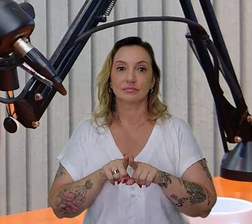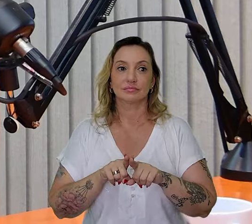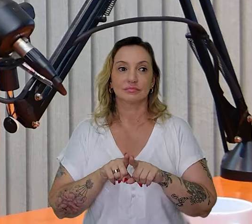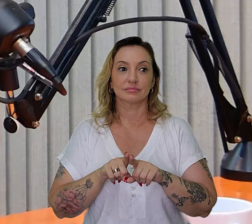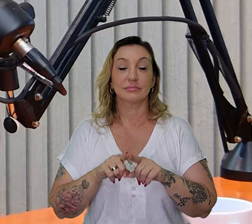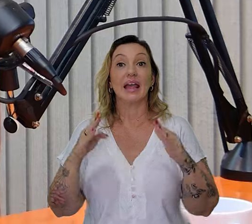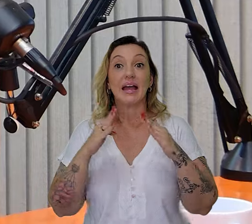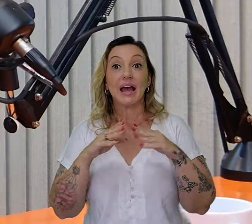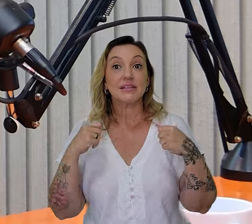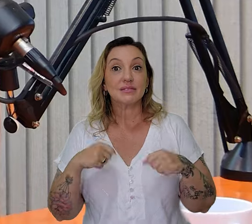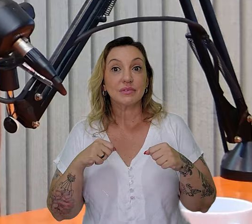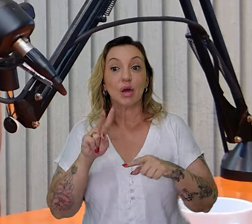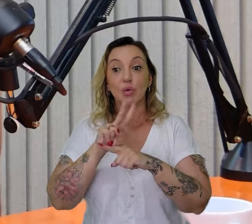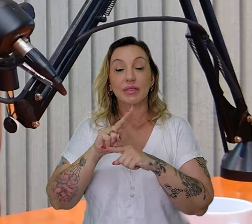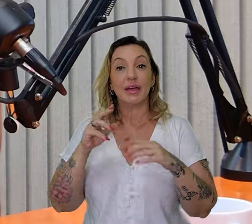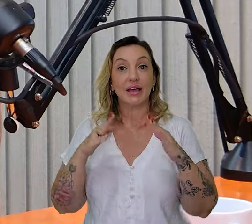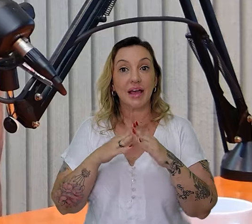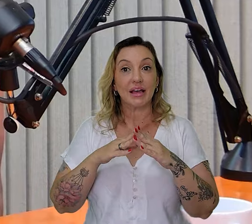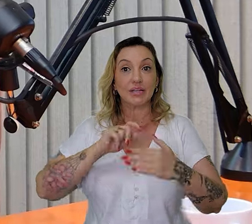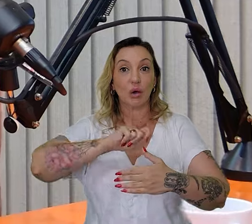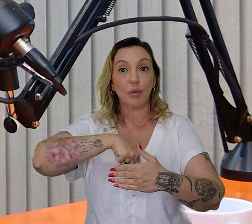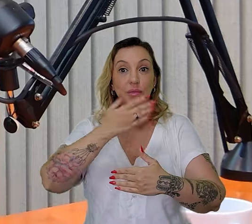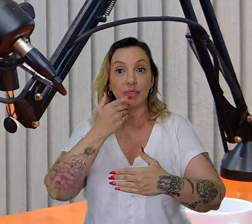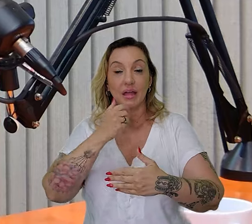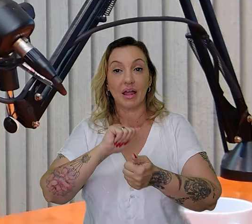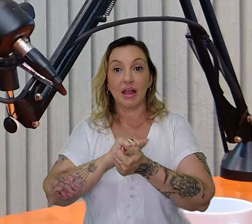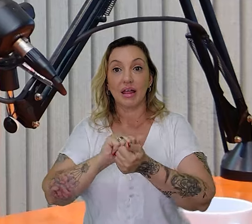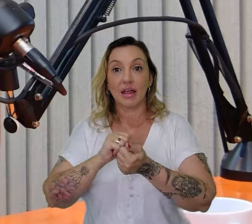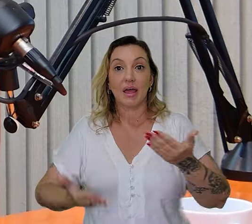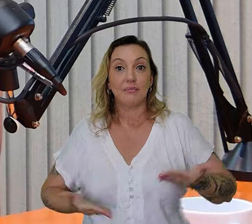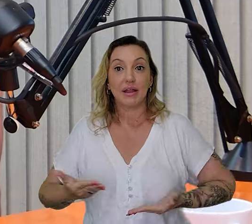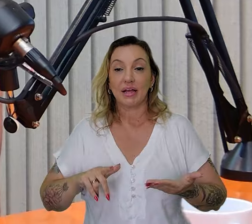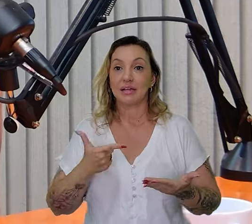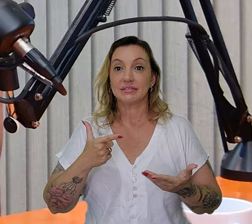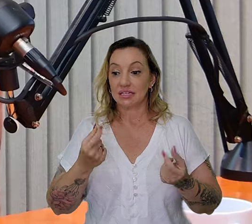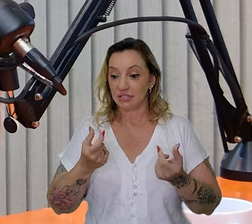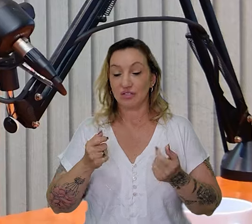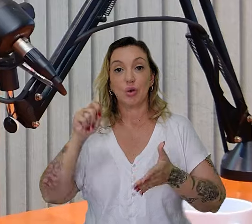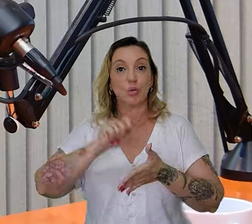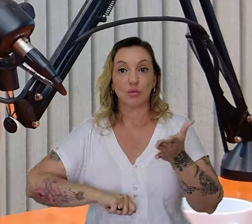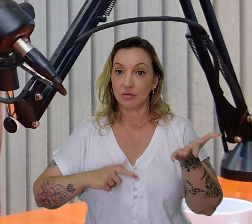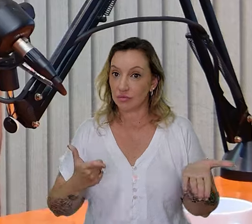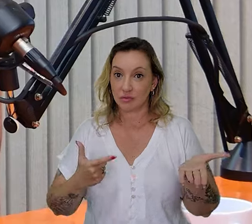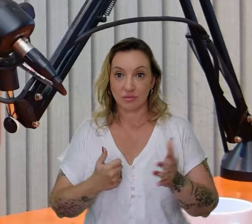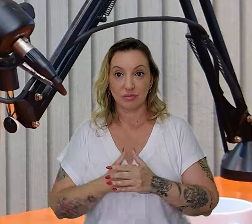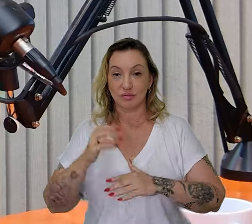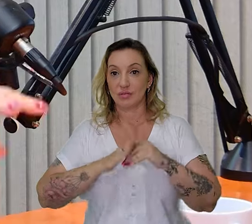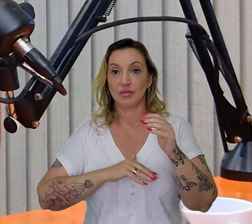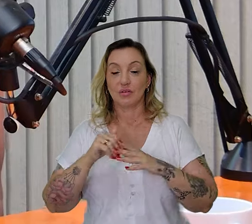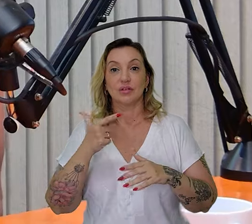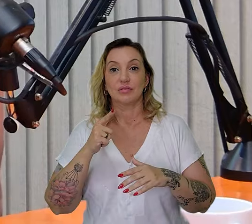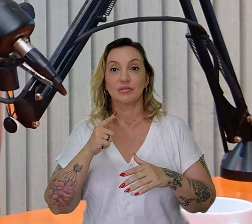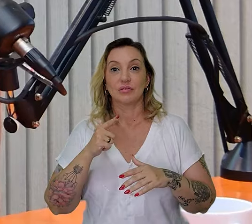cuidar da casa tem que fazer comida tem que lavar não tem empregada nem se você tiver dinheiro para contratar uma uma profissional não existe essa profissional lá é